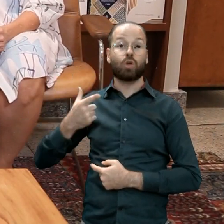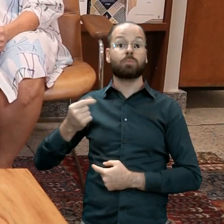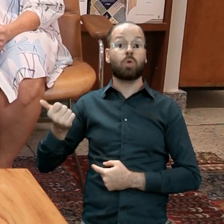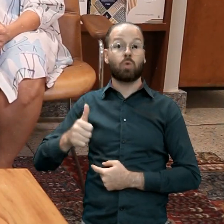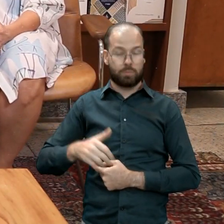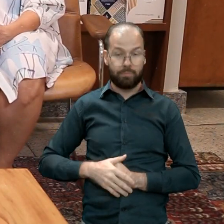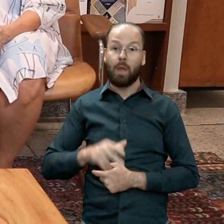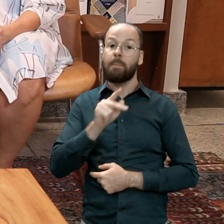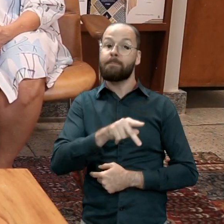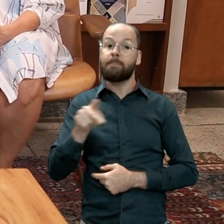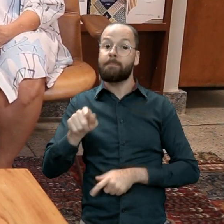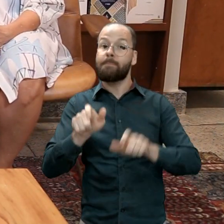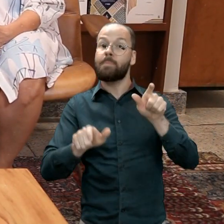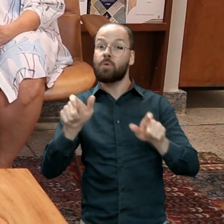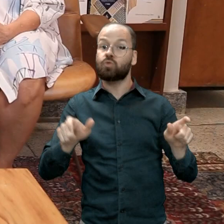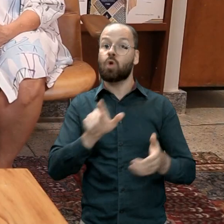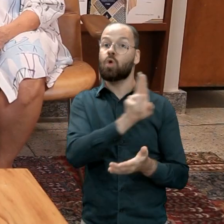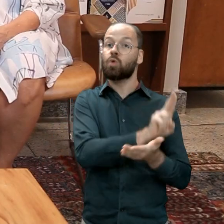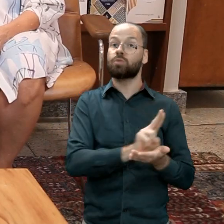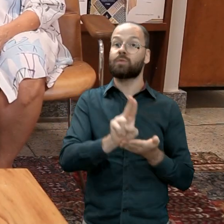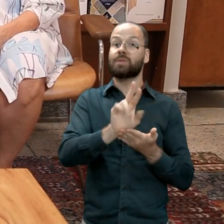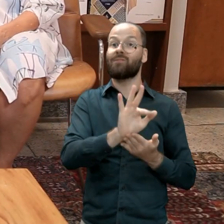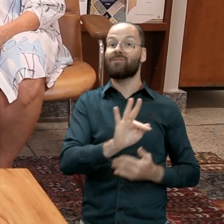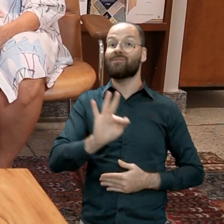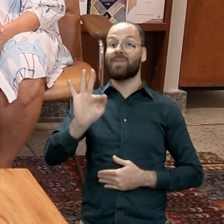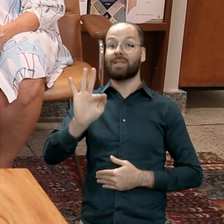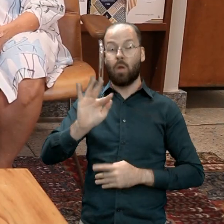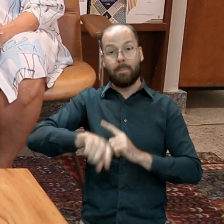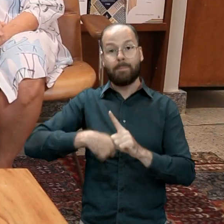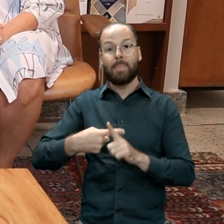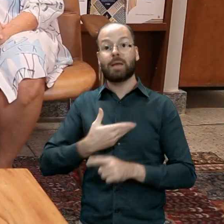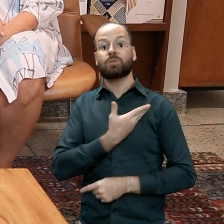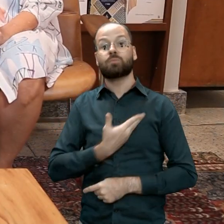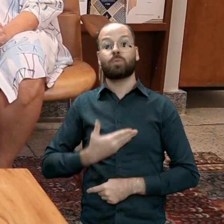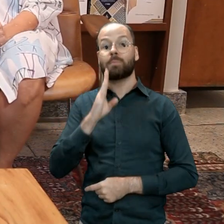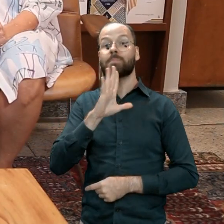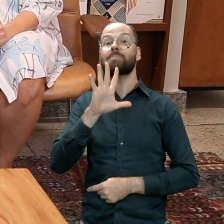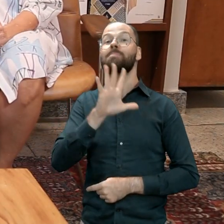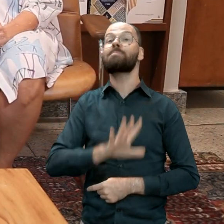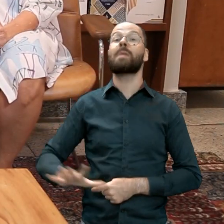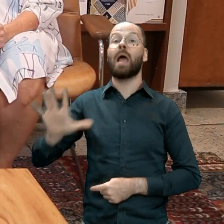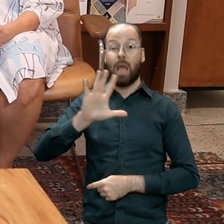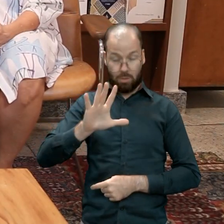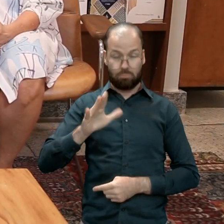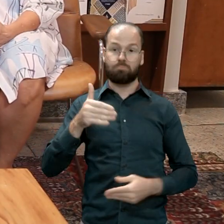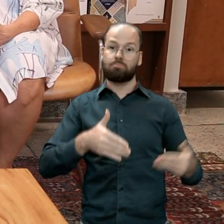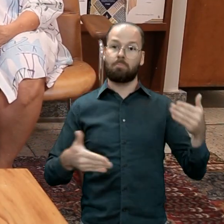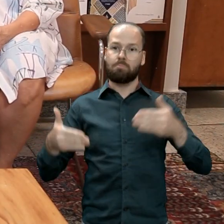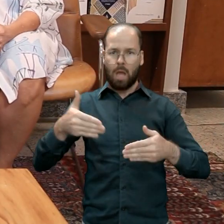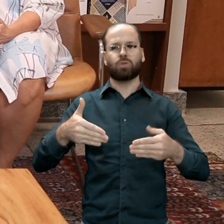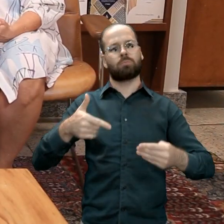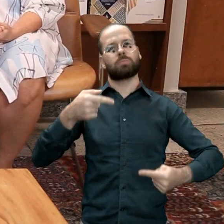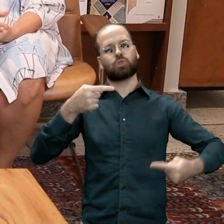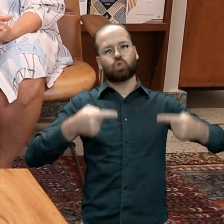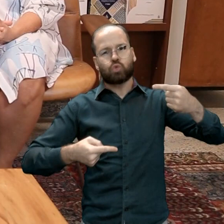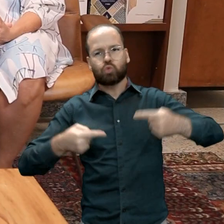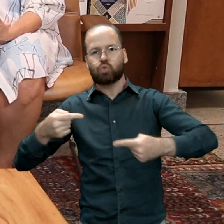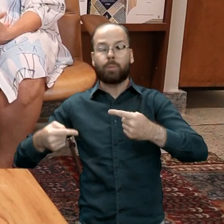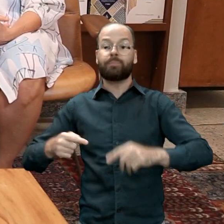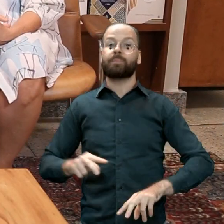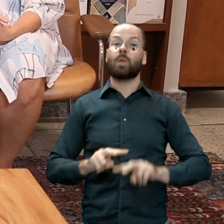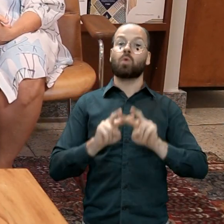universidades federais e públicas do Brasil inteiro participaram das discussões sobre